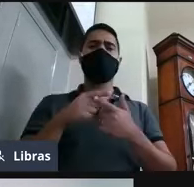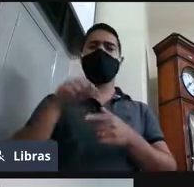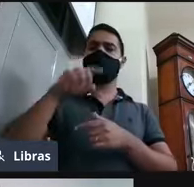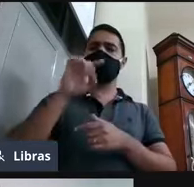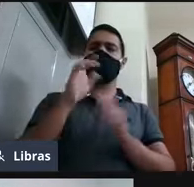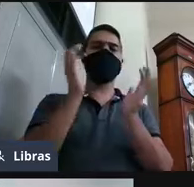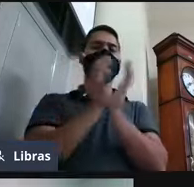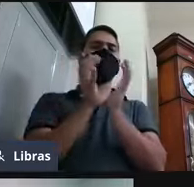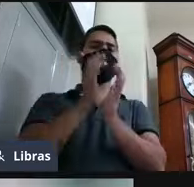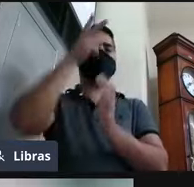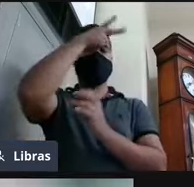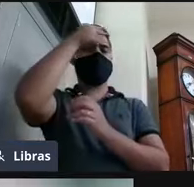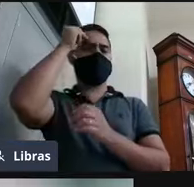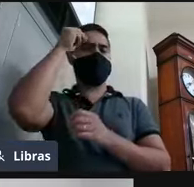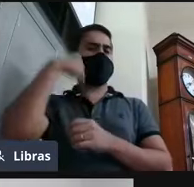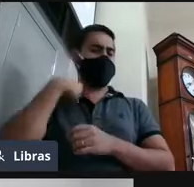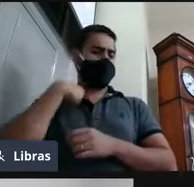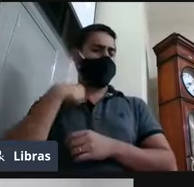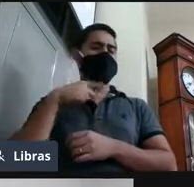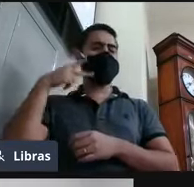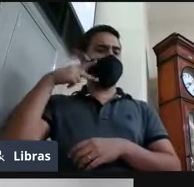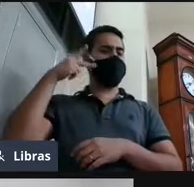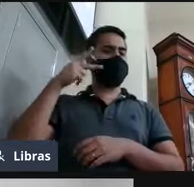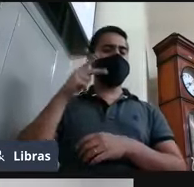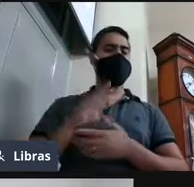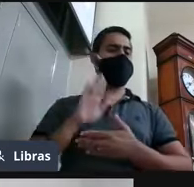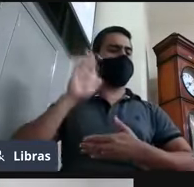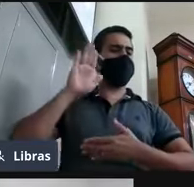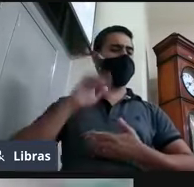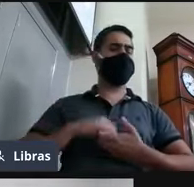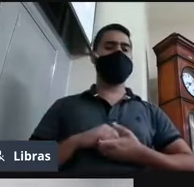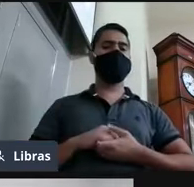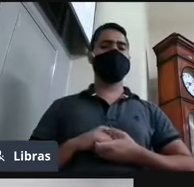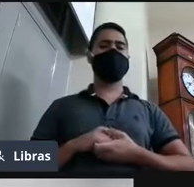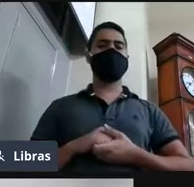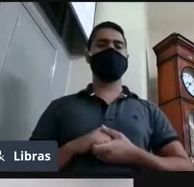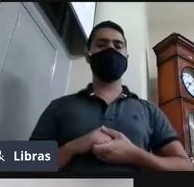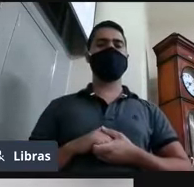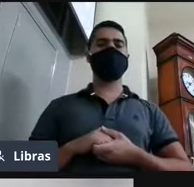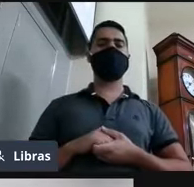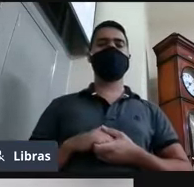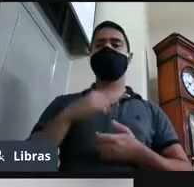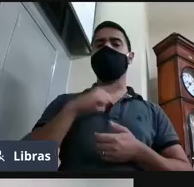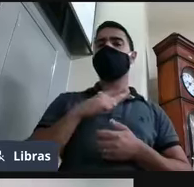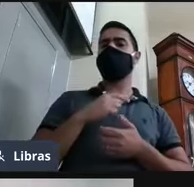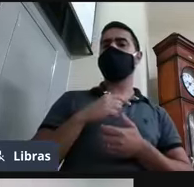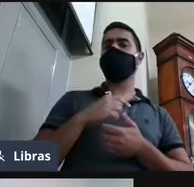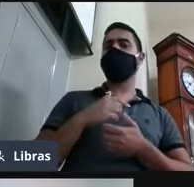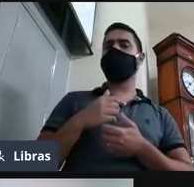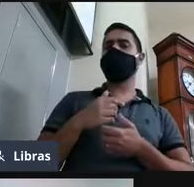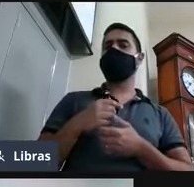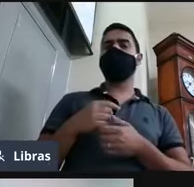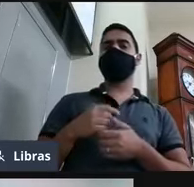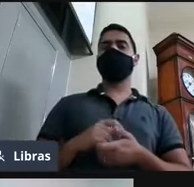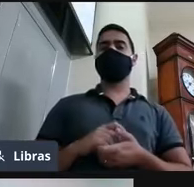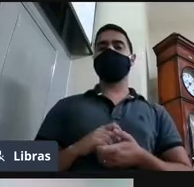equipe do prefeito. Isso. Eu sou uma vereadora em exercício e estou amparada pelo meu regimento interno, pelo meu